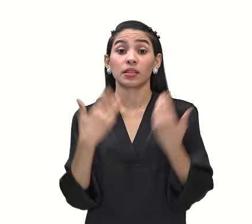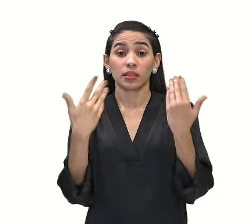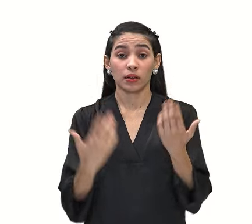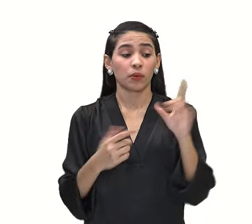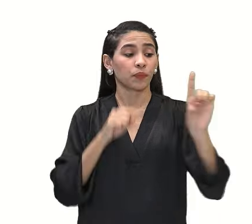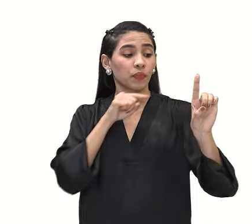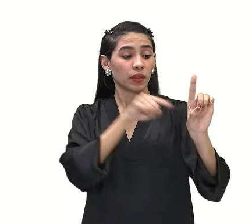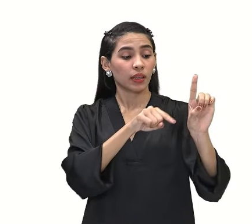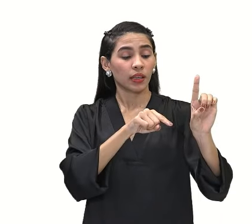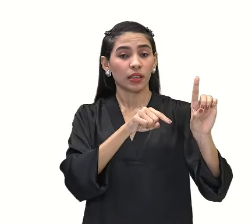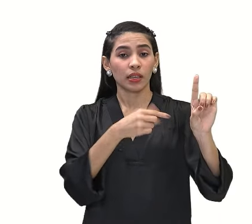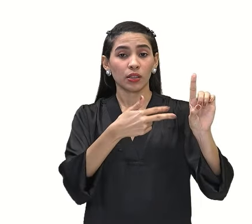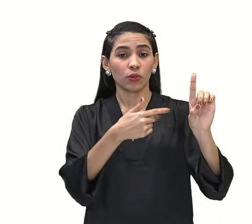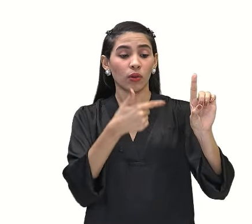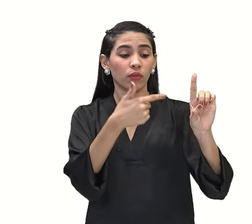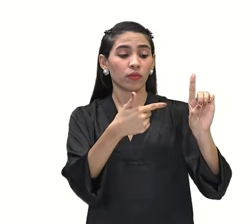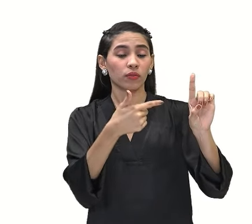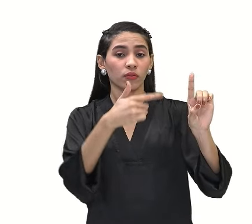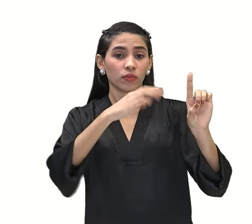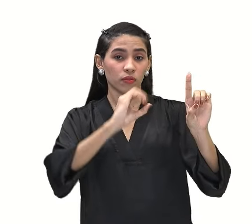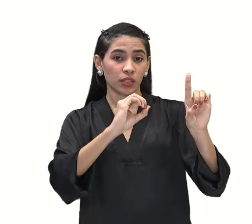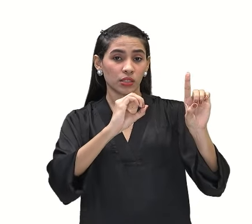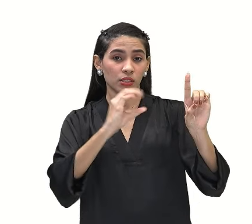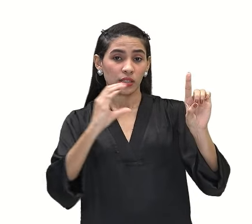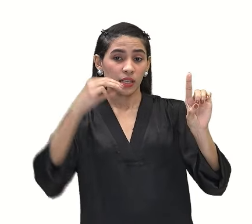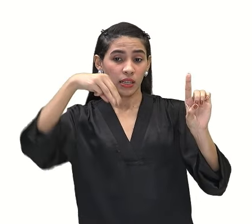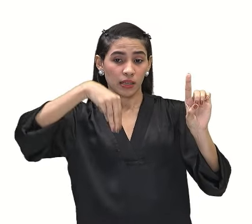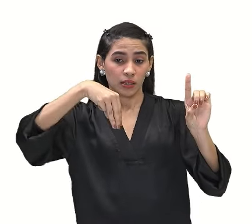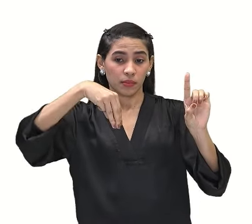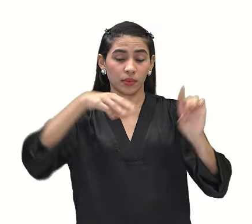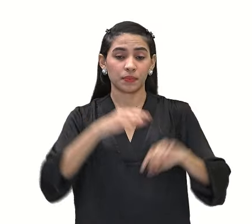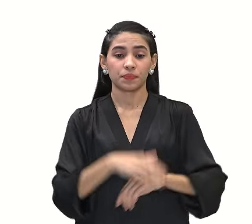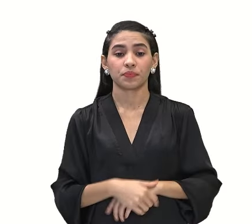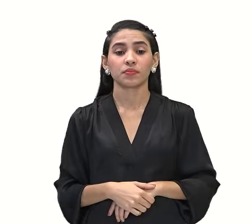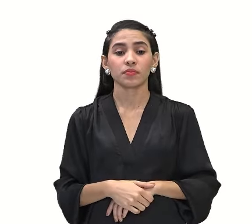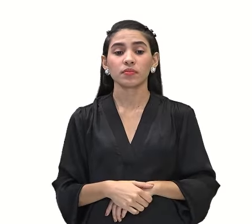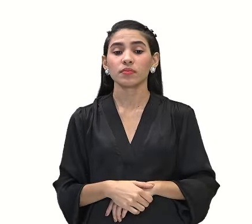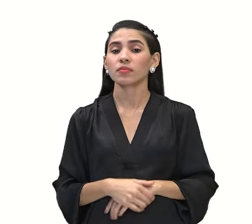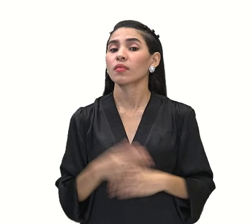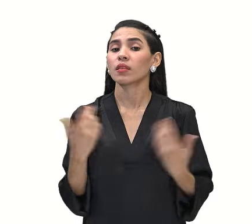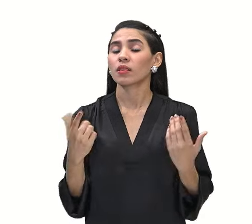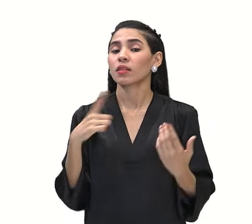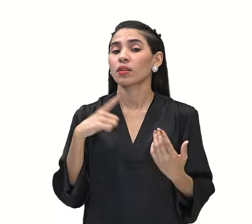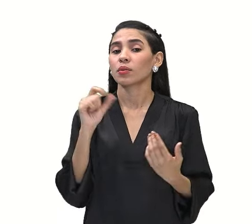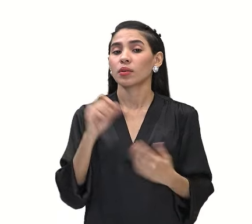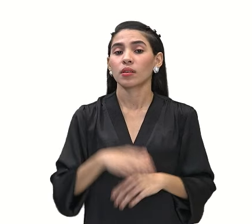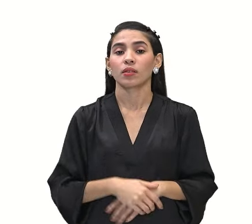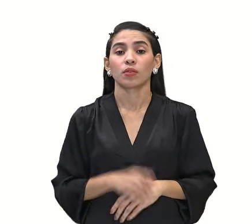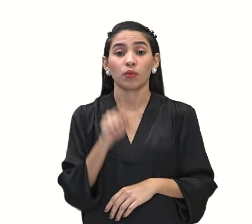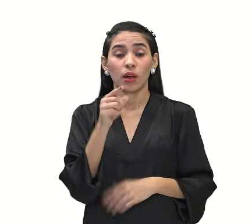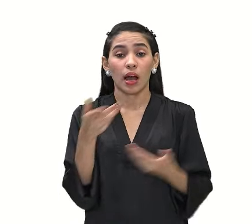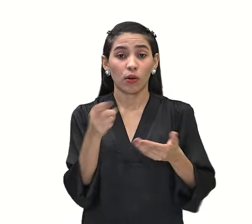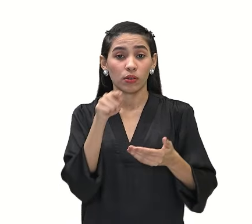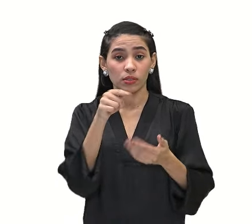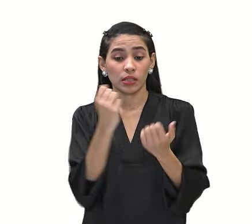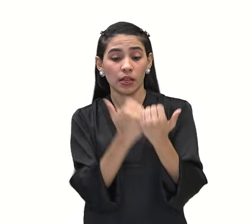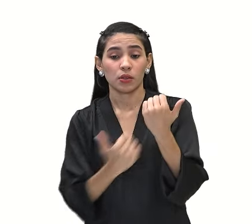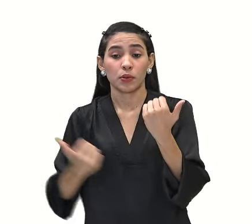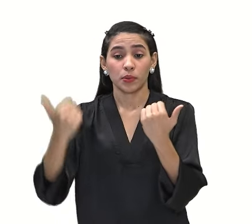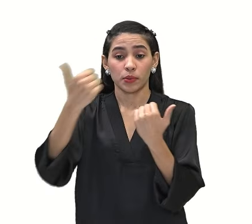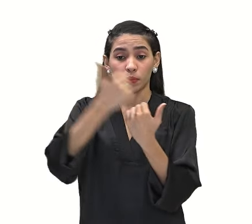20 cm ora então eu vou ter a seguinte situação olha substituindo